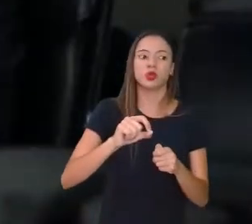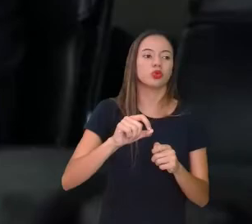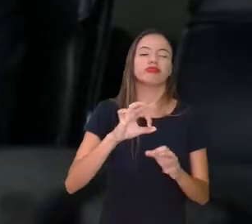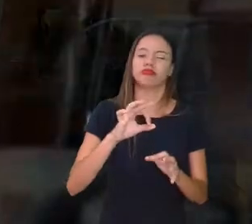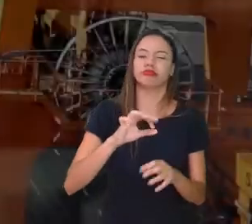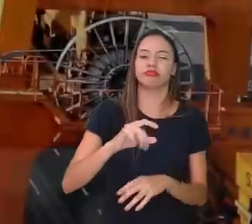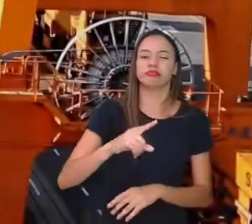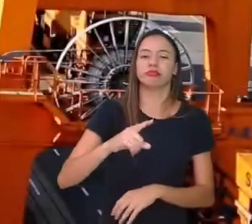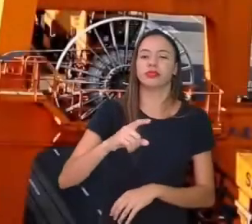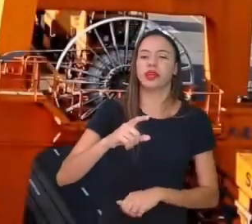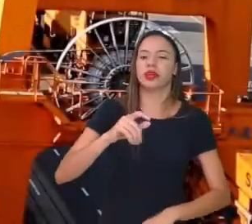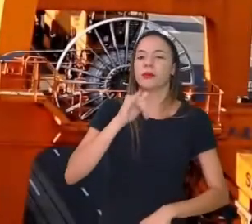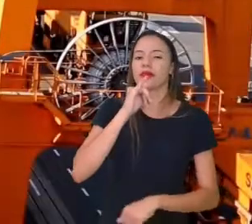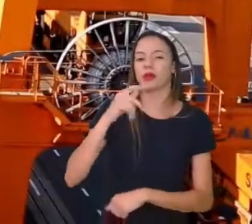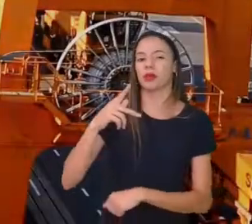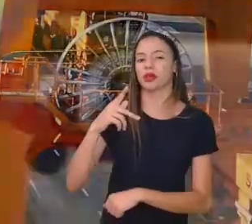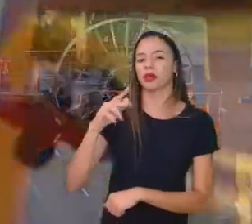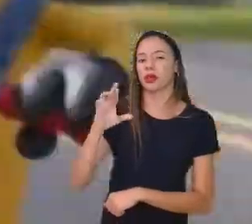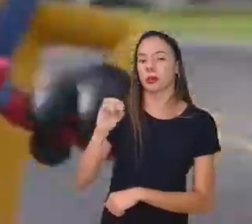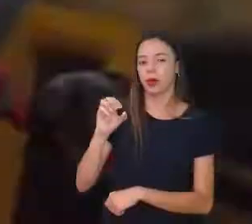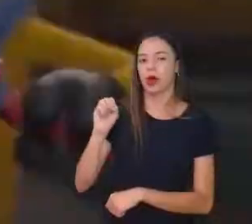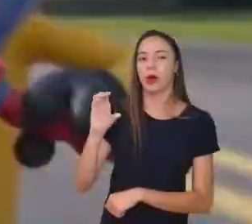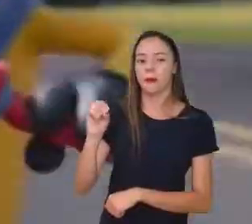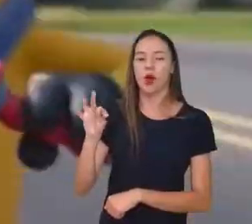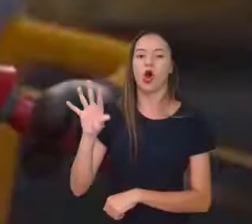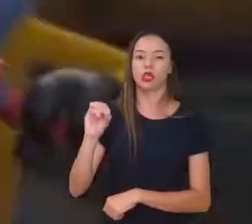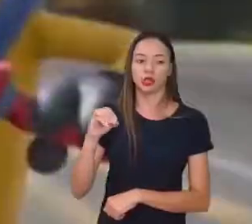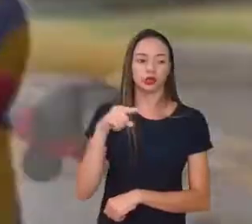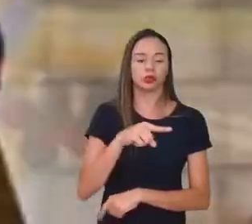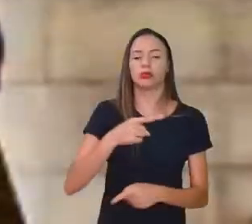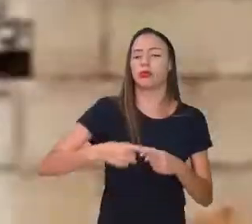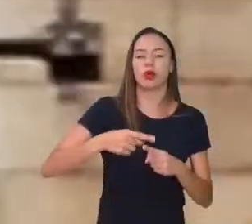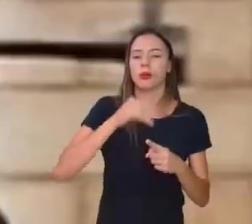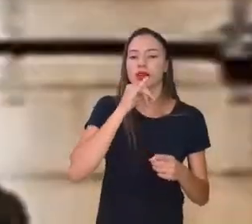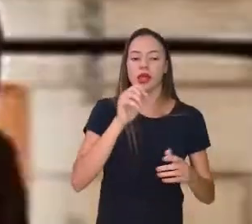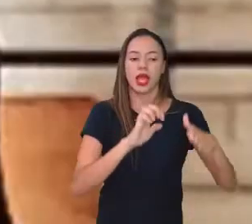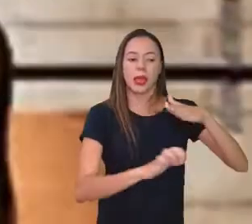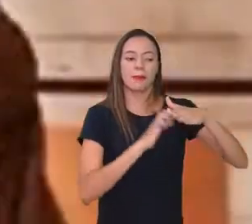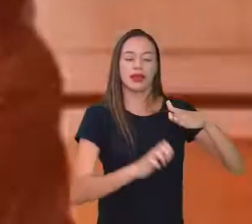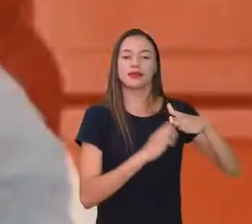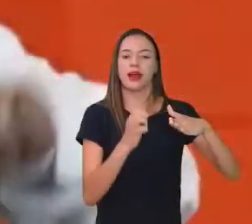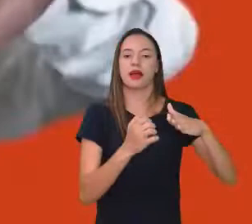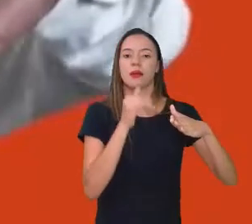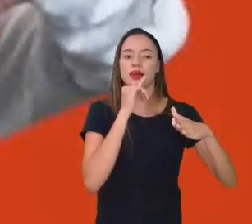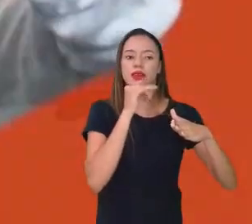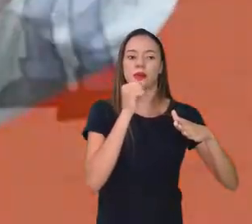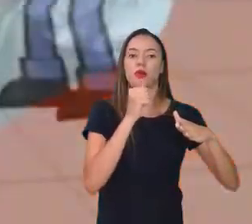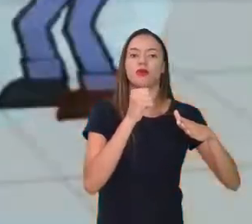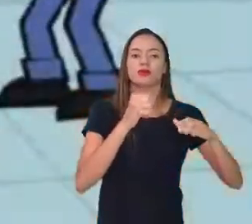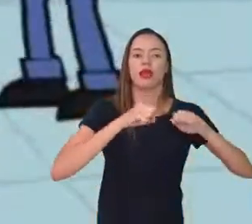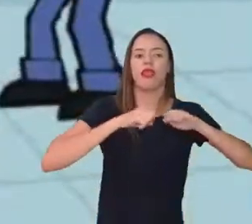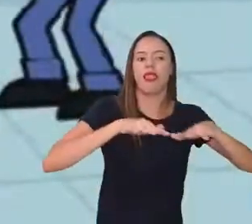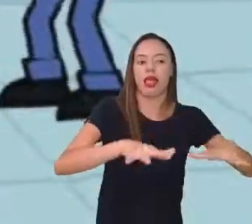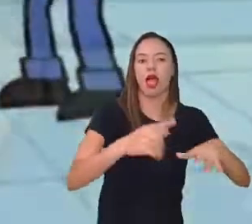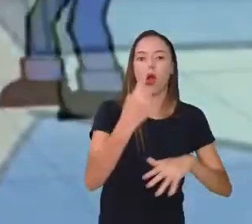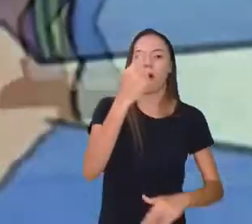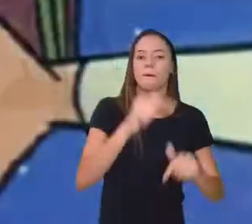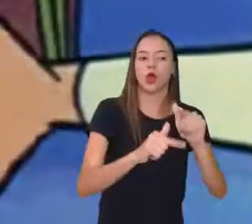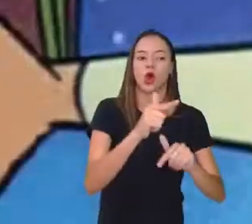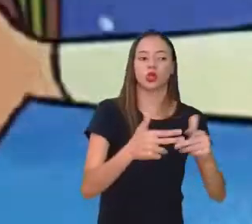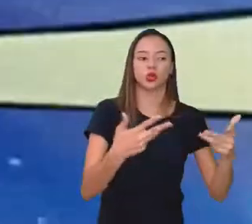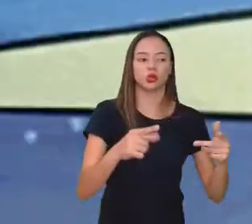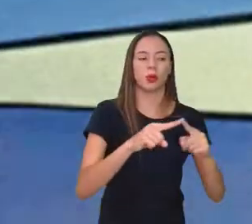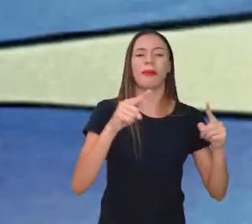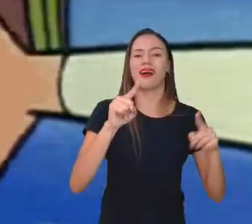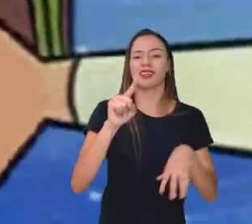quando empresas lançam mercadorias para que sejam rapidamente descartadas e assim estimulando o